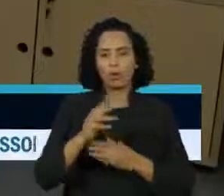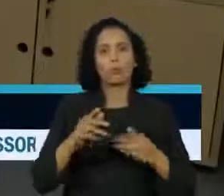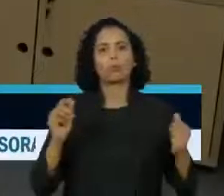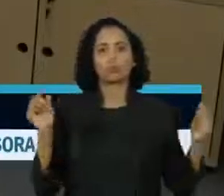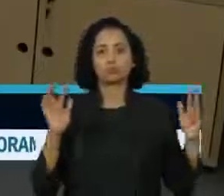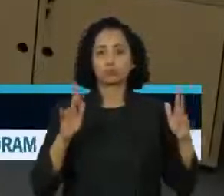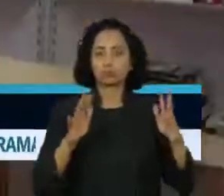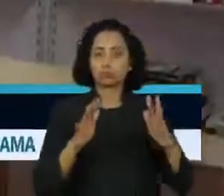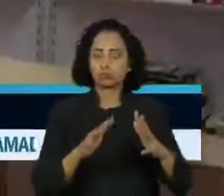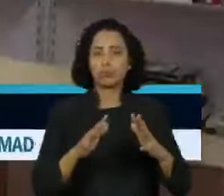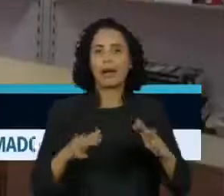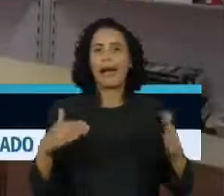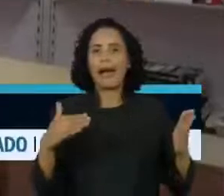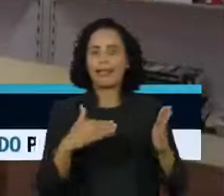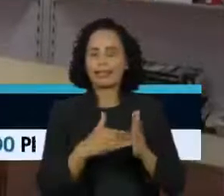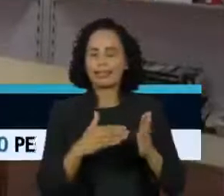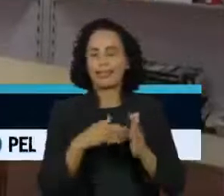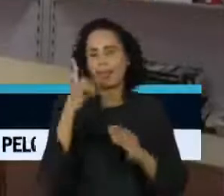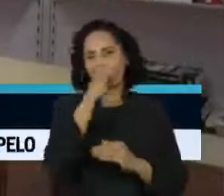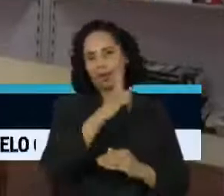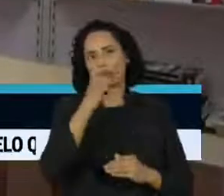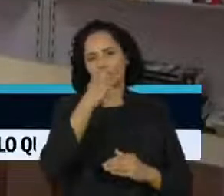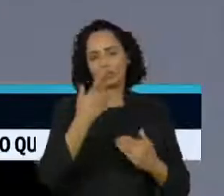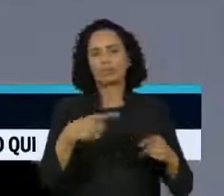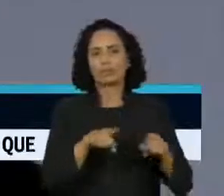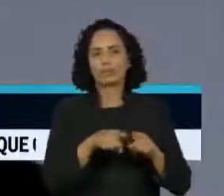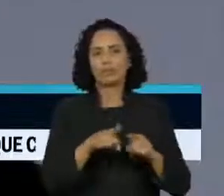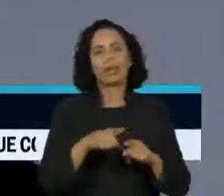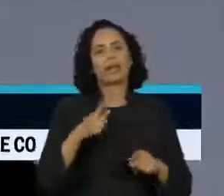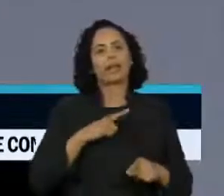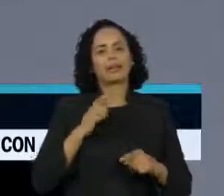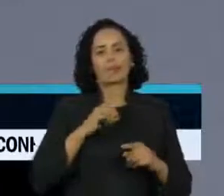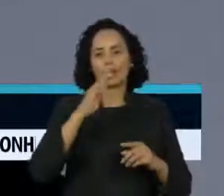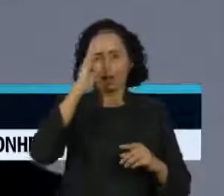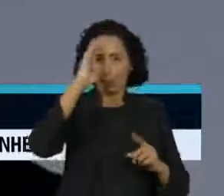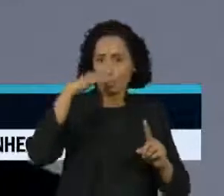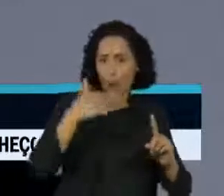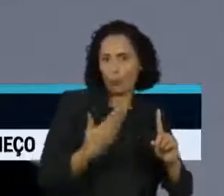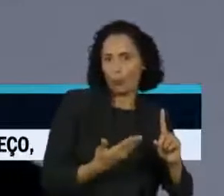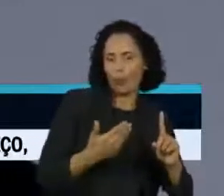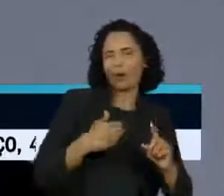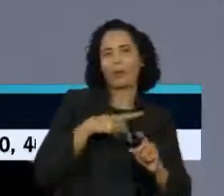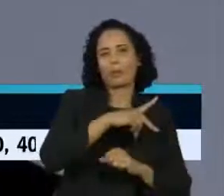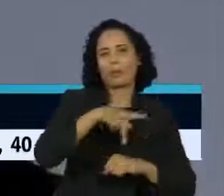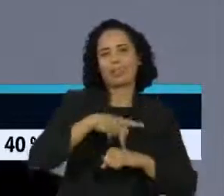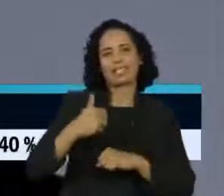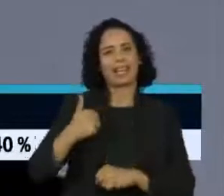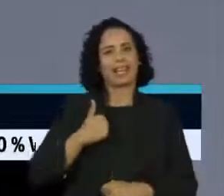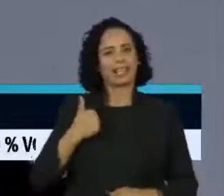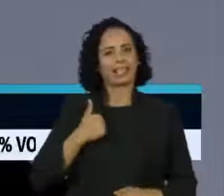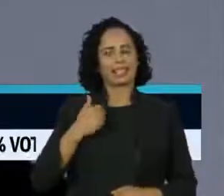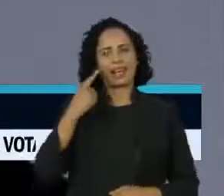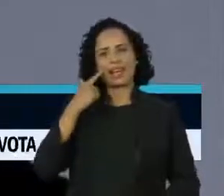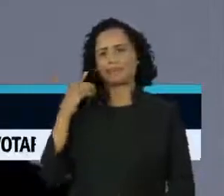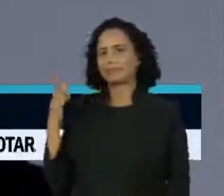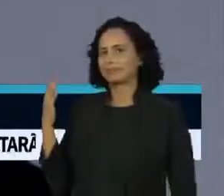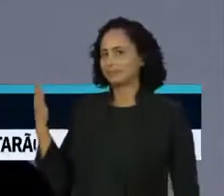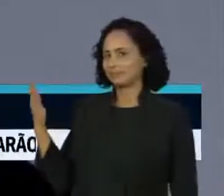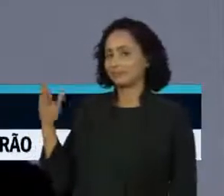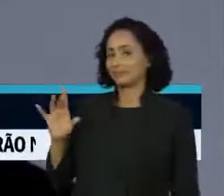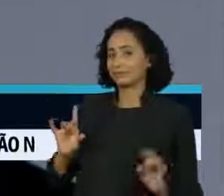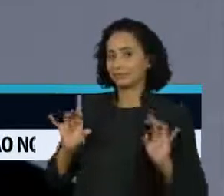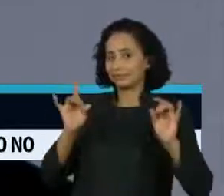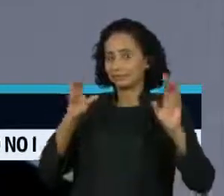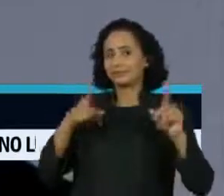próximo domingo, tem como convidado de honra o Canadá. Inclusive, a autora canadense Margaret Atwood, da obra O Conto de